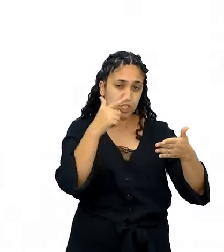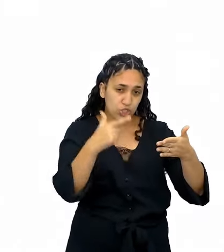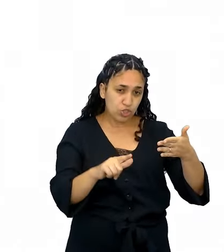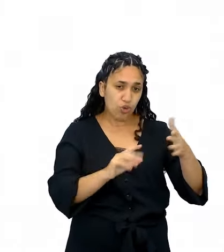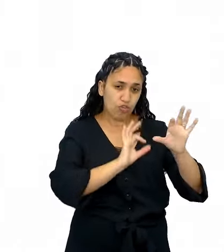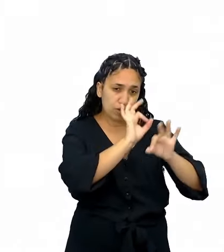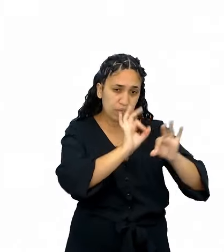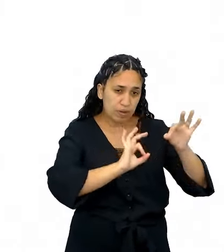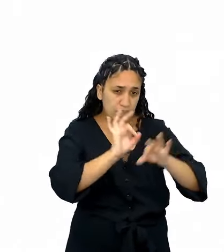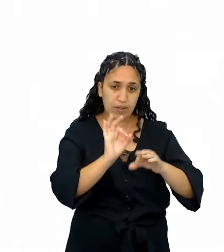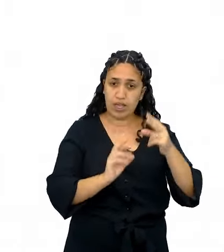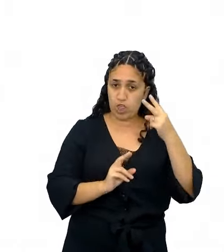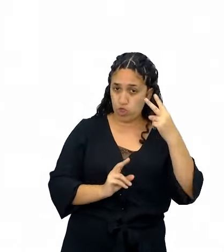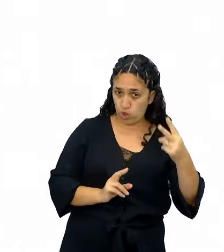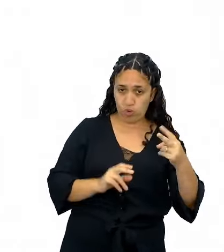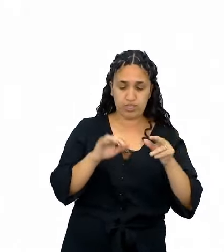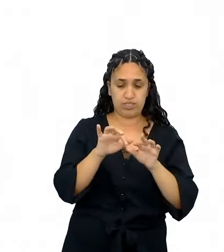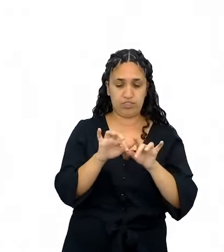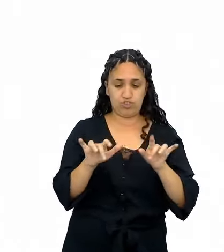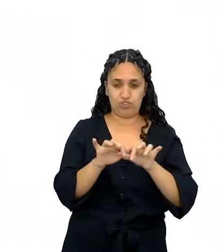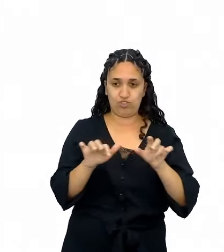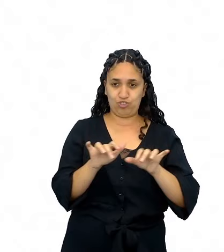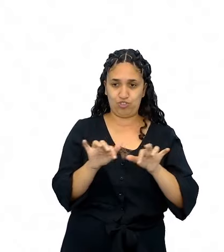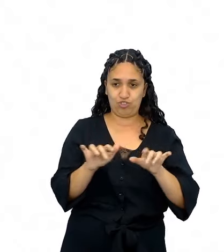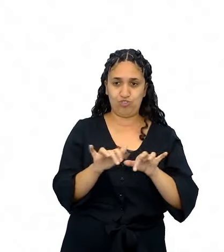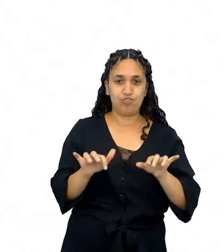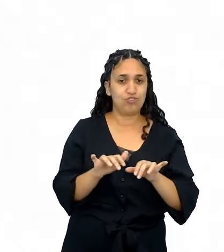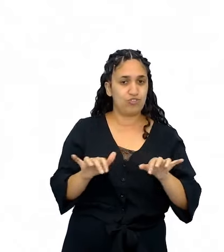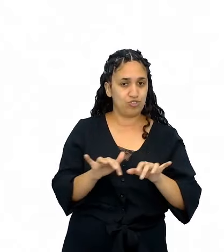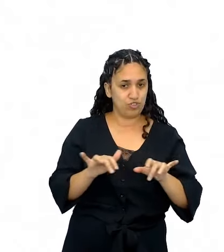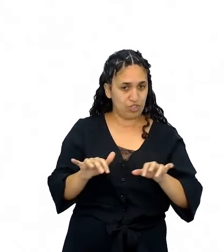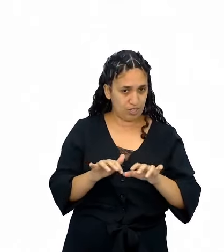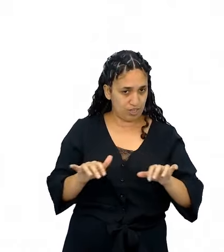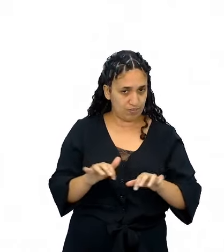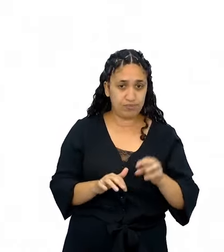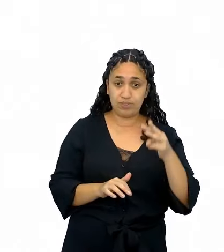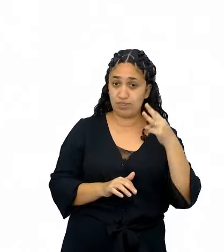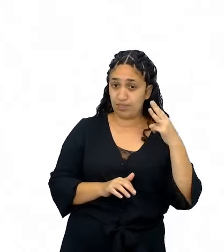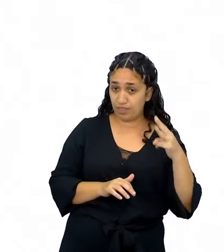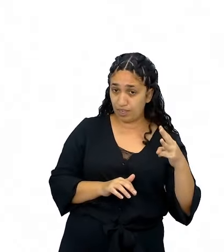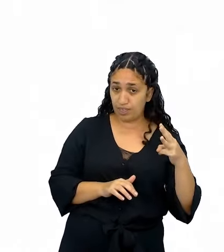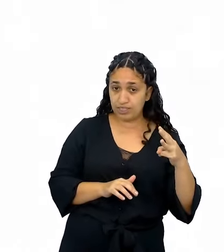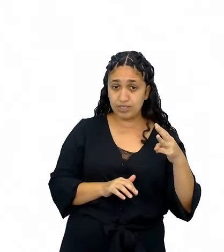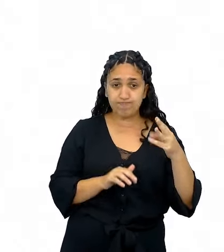a avaliação. Nessa avaliação, eles vão